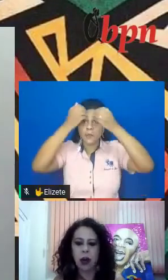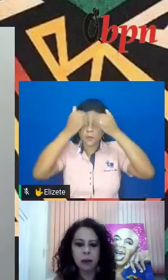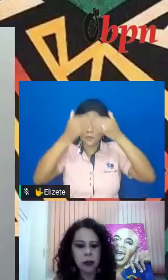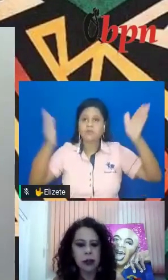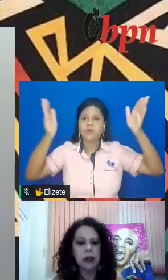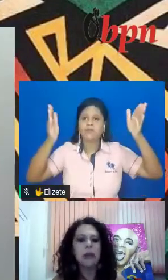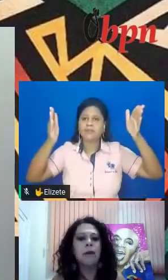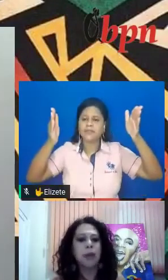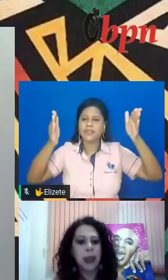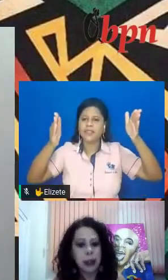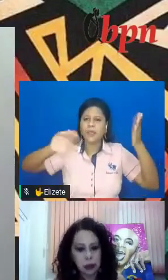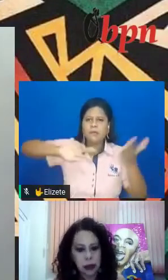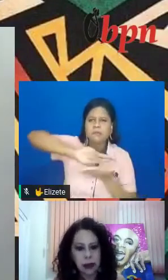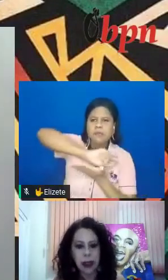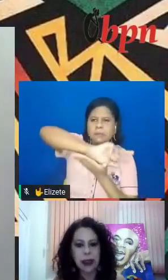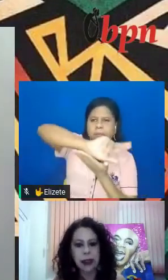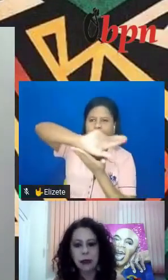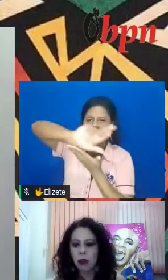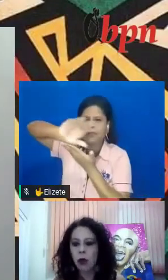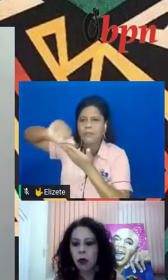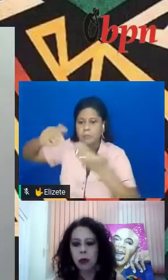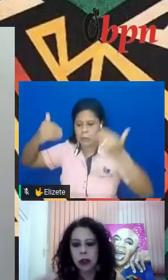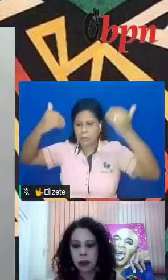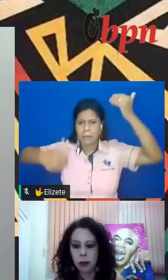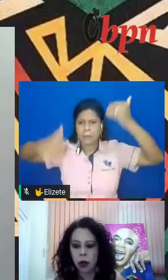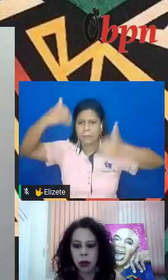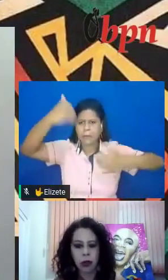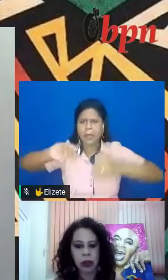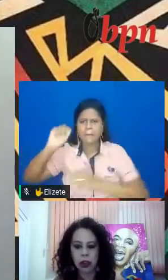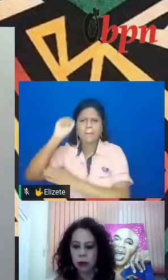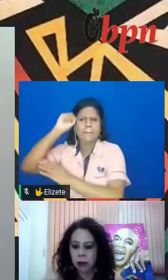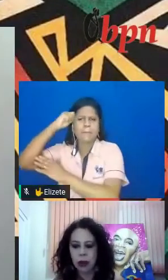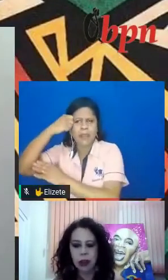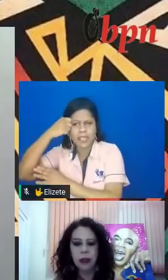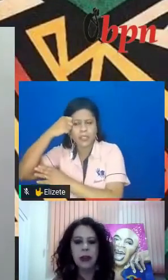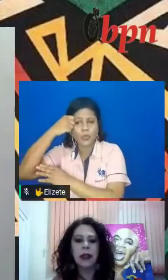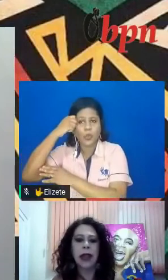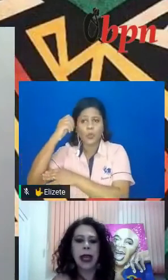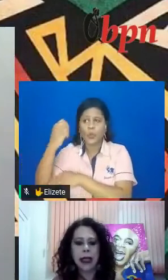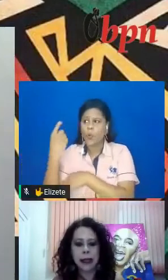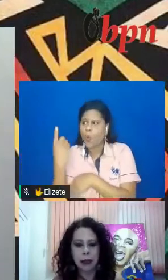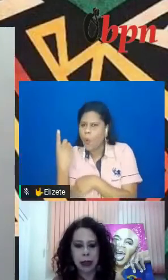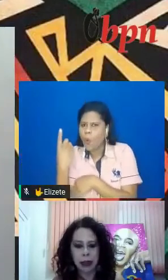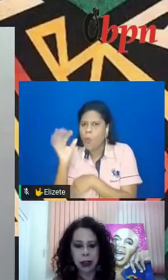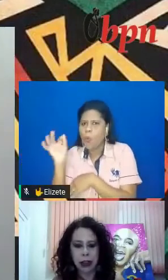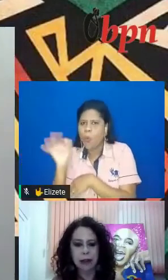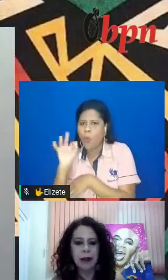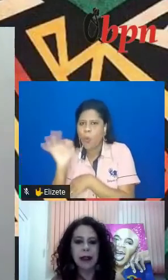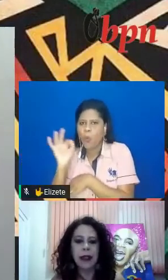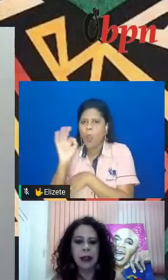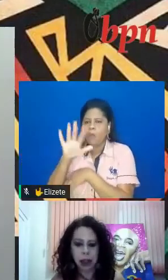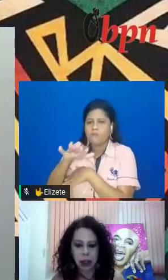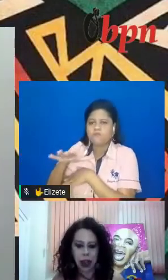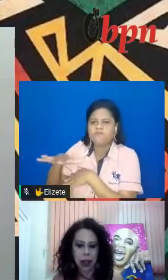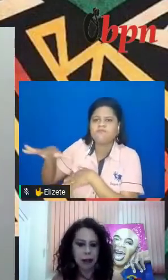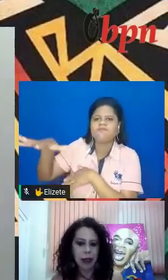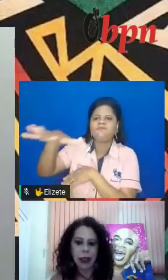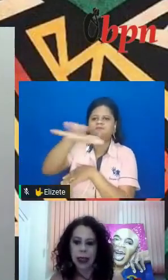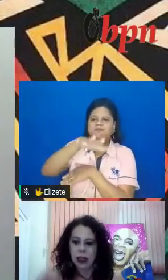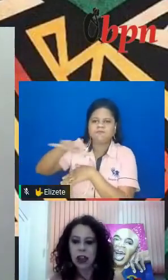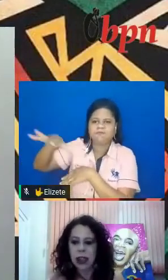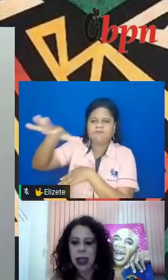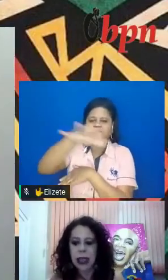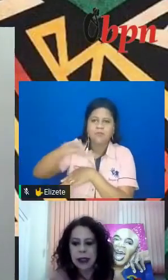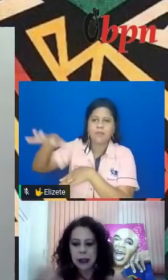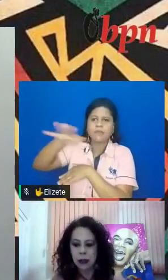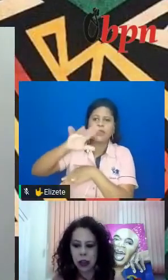de corpos pretos, né, que não é um corpo hegemônico, a gente não pode cair nessa armadilha, né, de achar